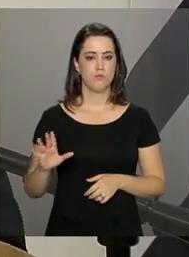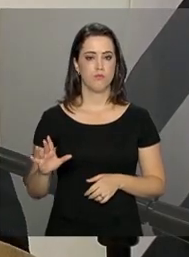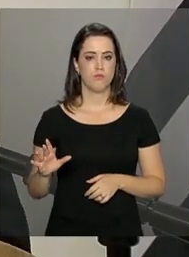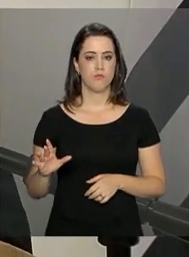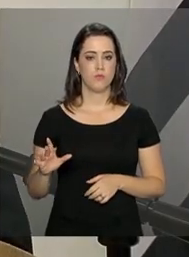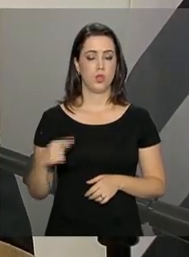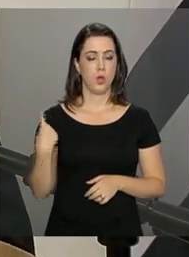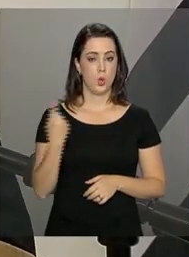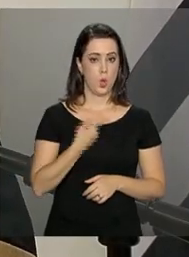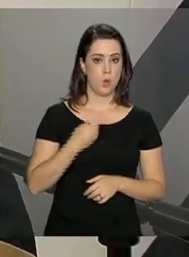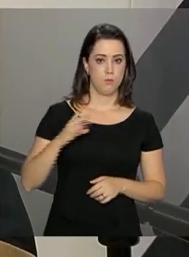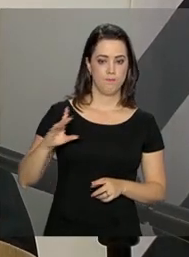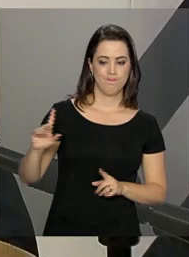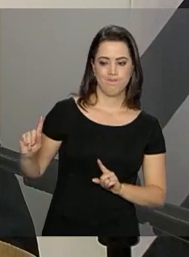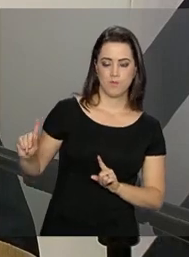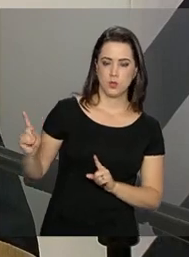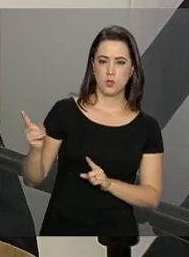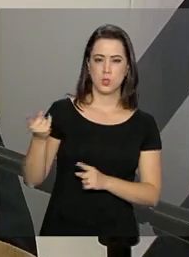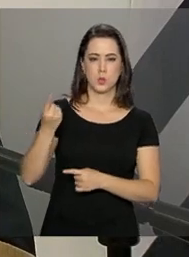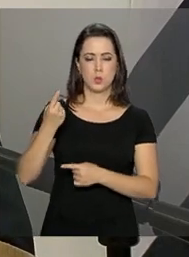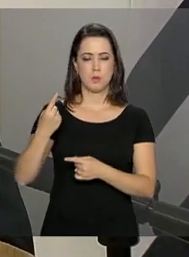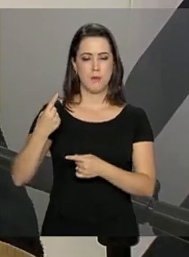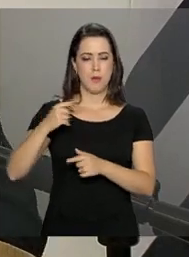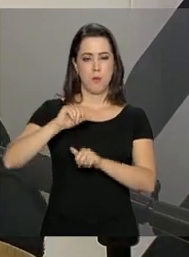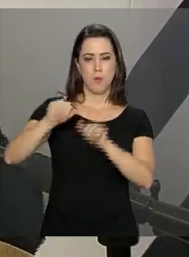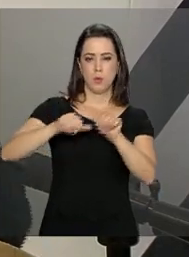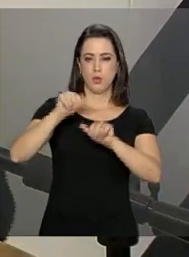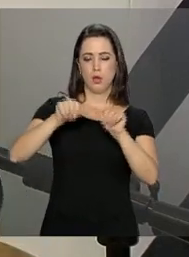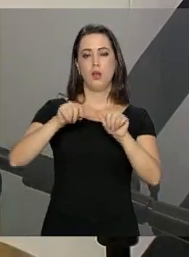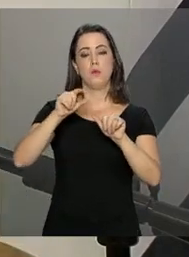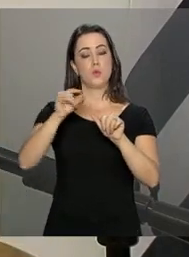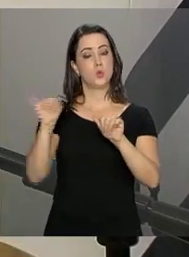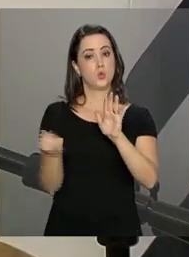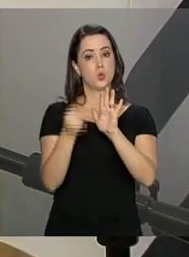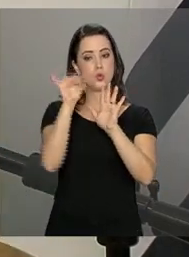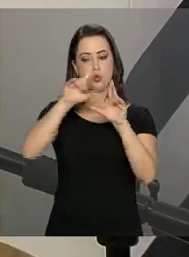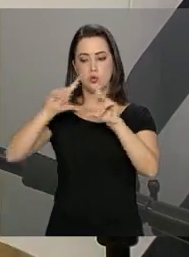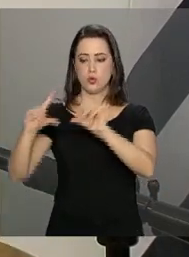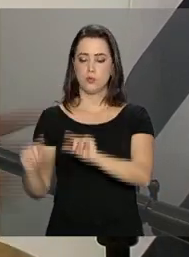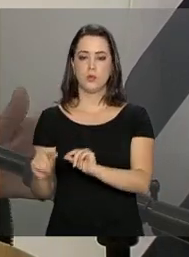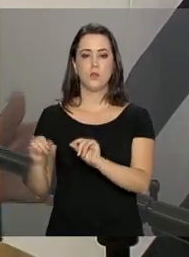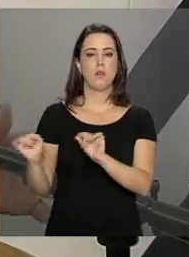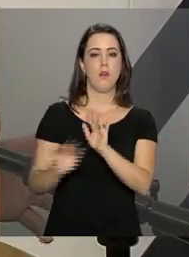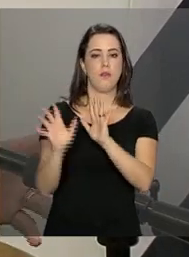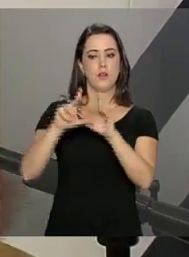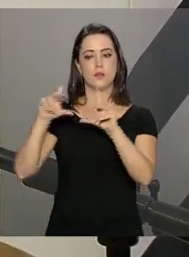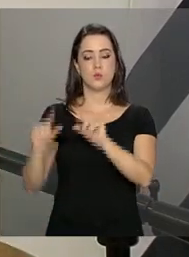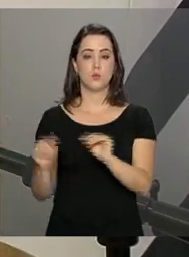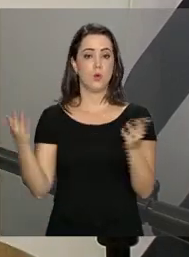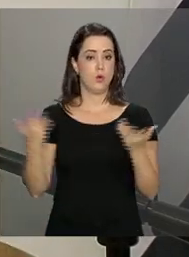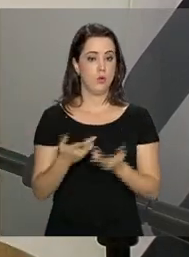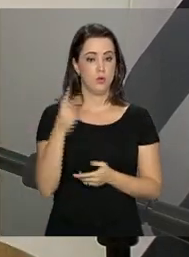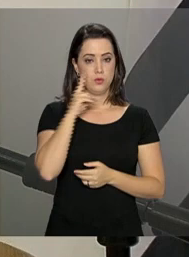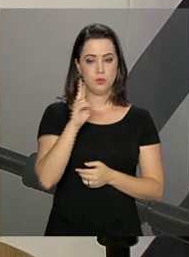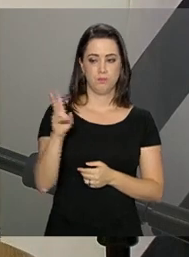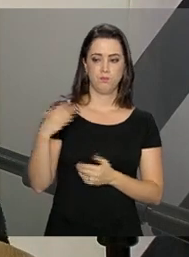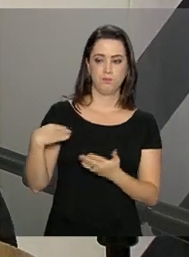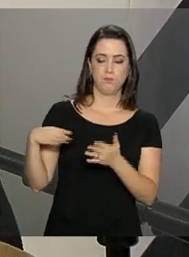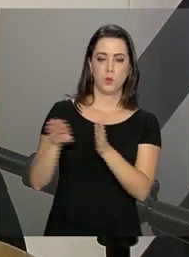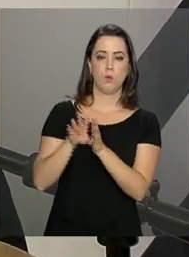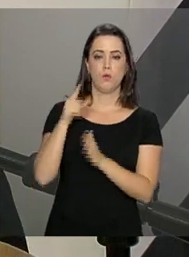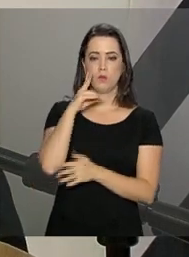de reduzir os juros no brasil tivemos a ousadia de reduzir a inflação hoje aliás eu vim pra cá